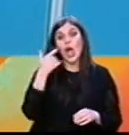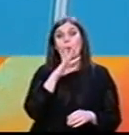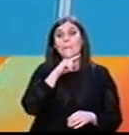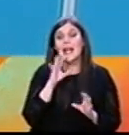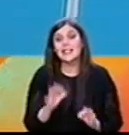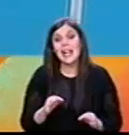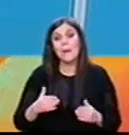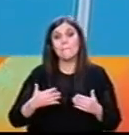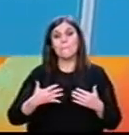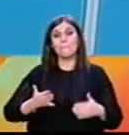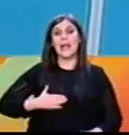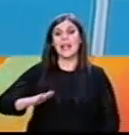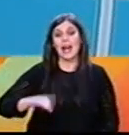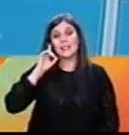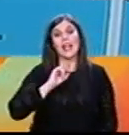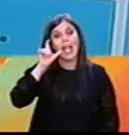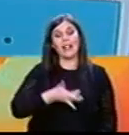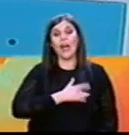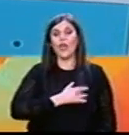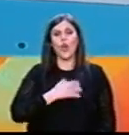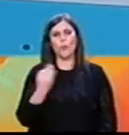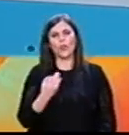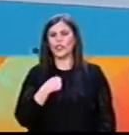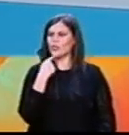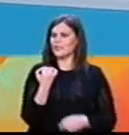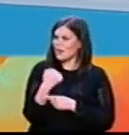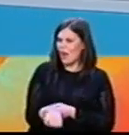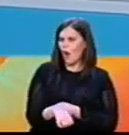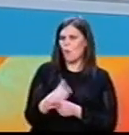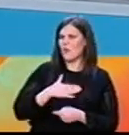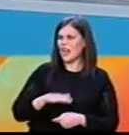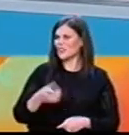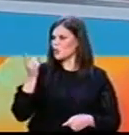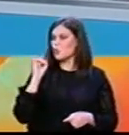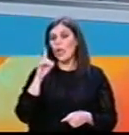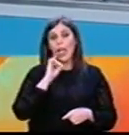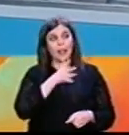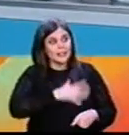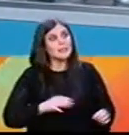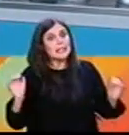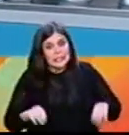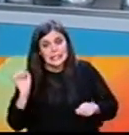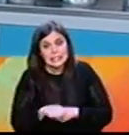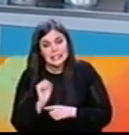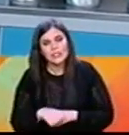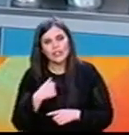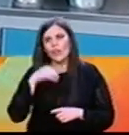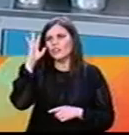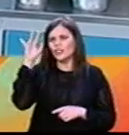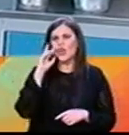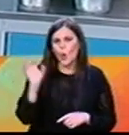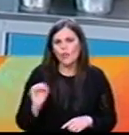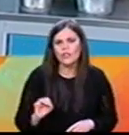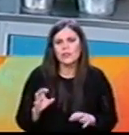vai ser penalti", porque ela é do Porto. Sim. E eu disse: não está a ser penalti nenhum. E ela: "Não, vai. Eu, será que eu estava distraída e não